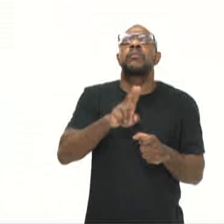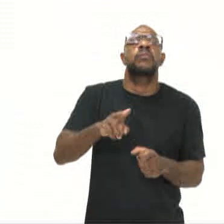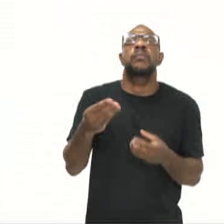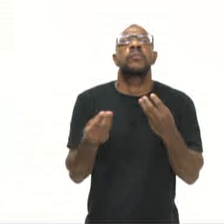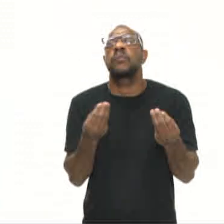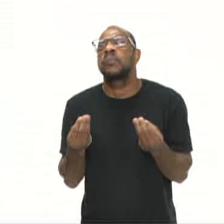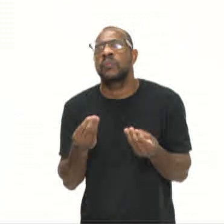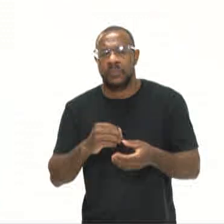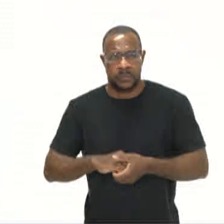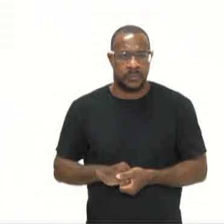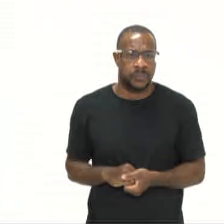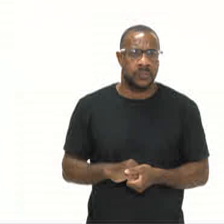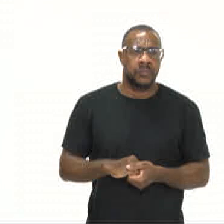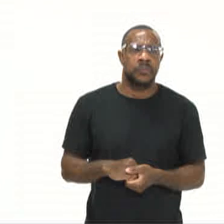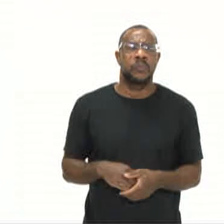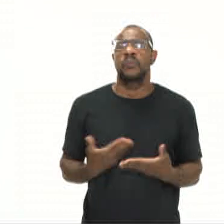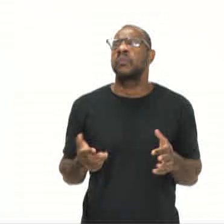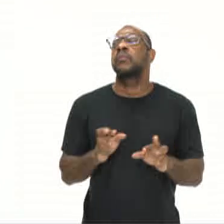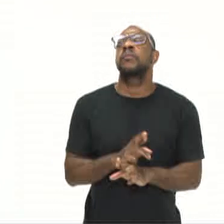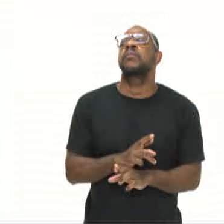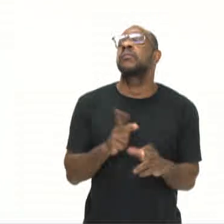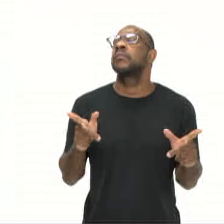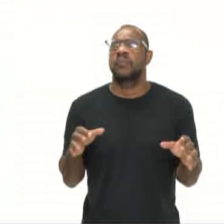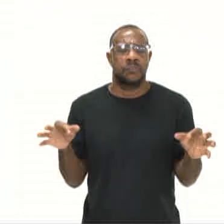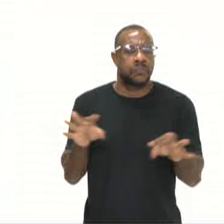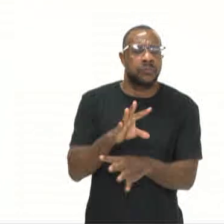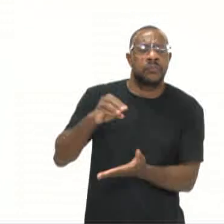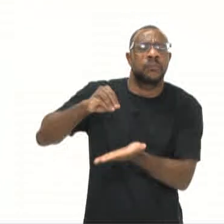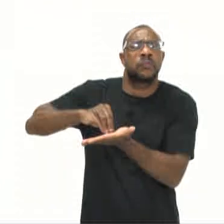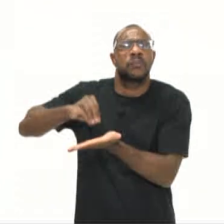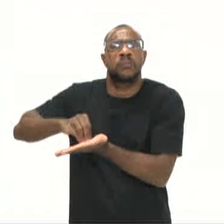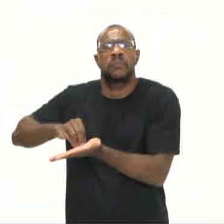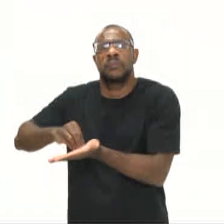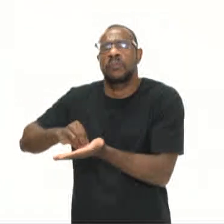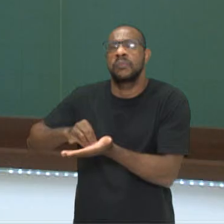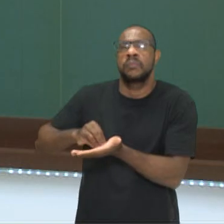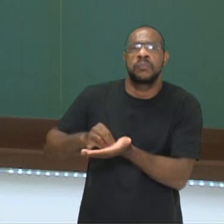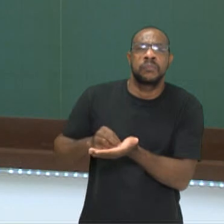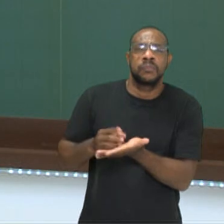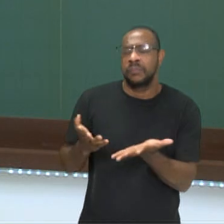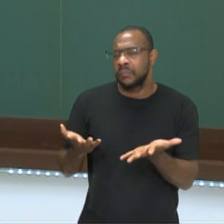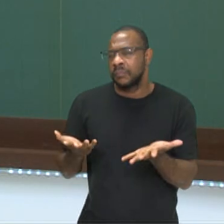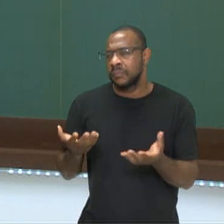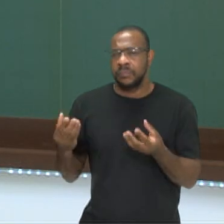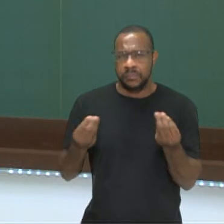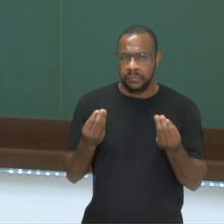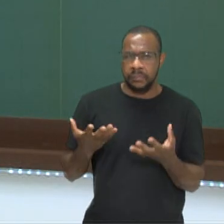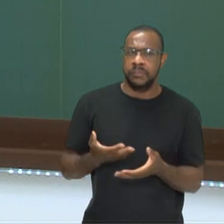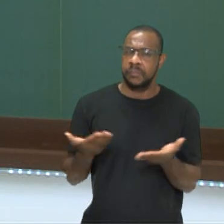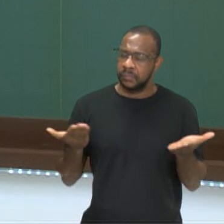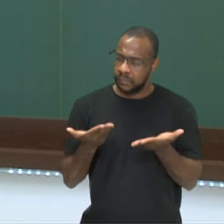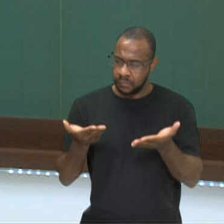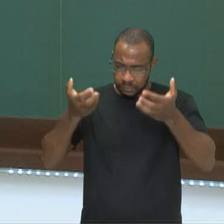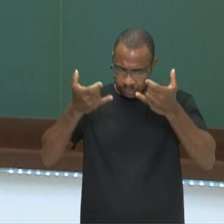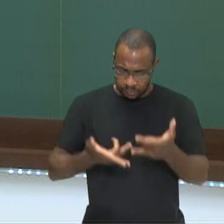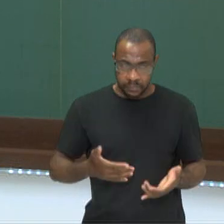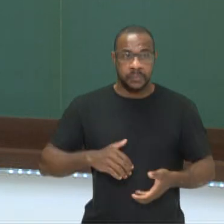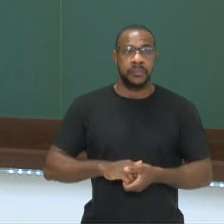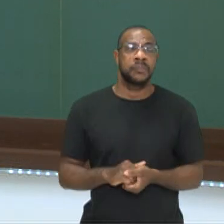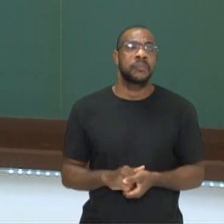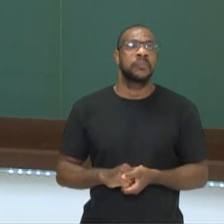negócio? Qual a diferença entre equação completa e incompleta? Então, são algumas questões que vamos retomar e trabalhar,